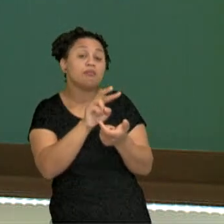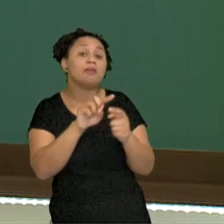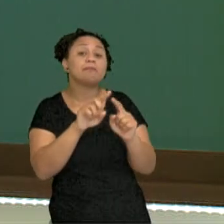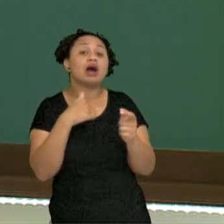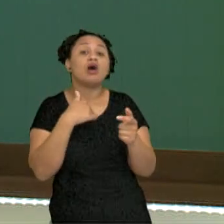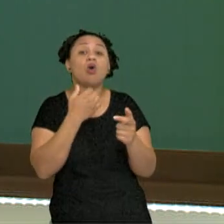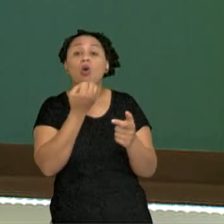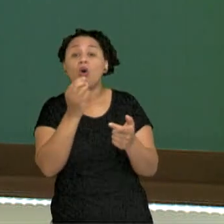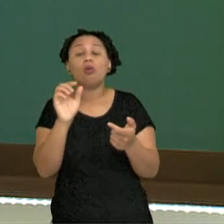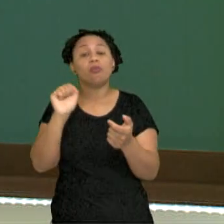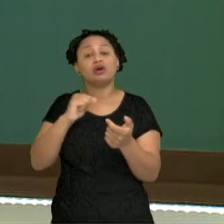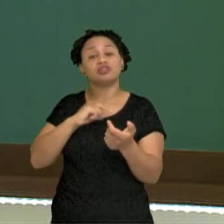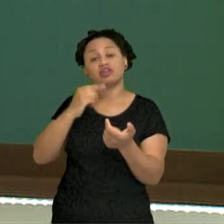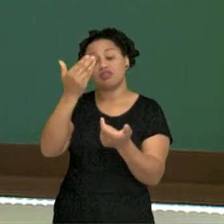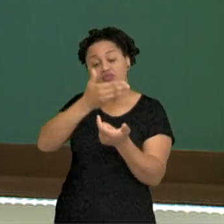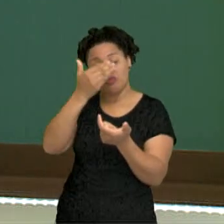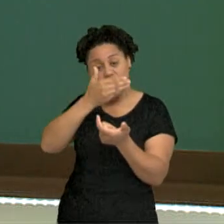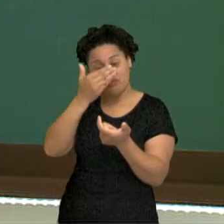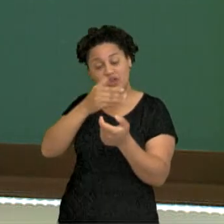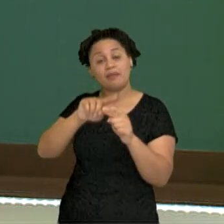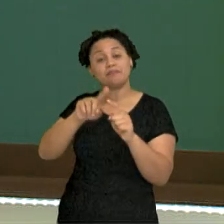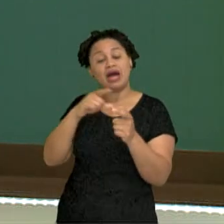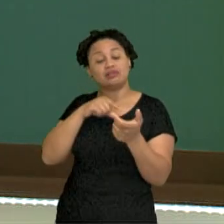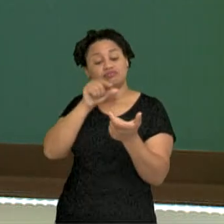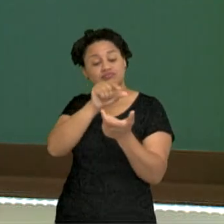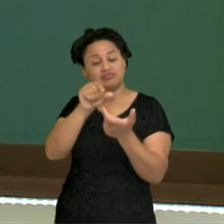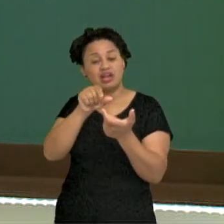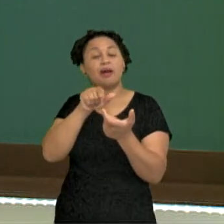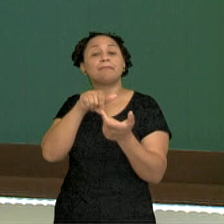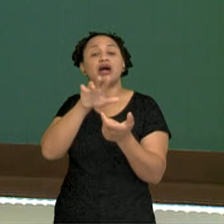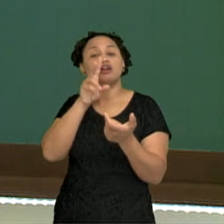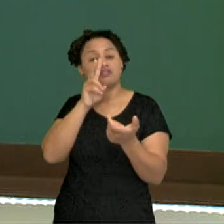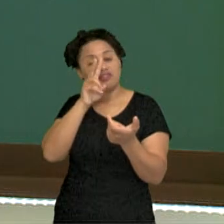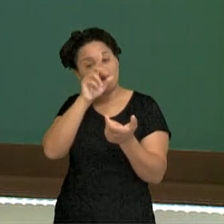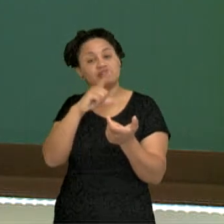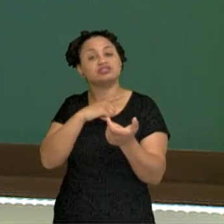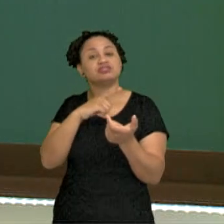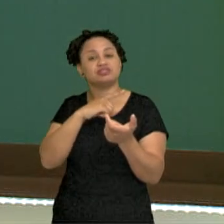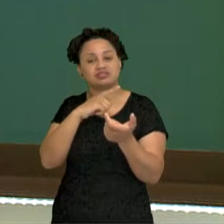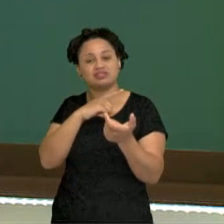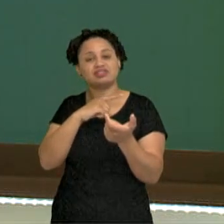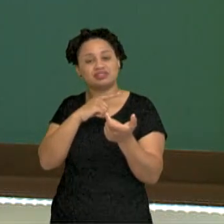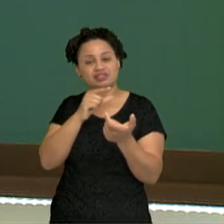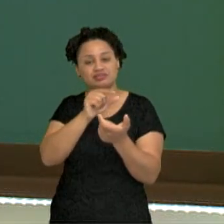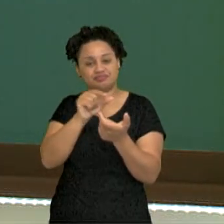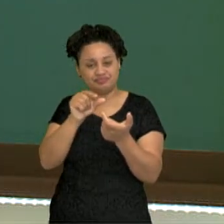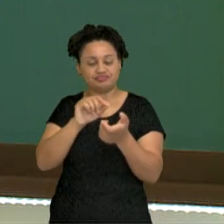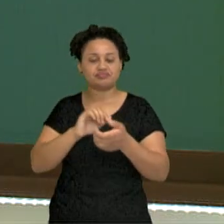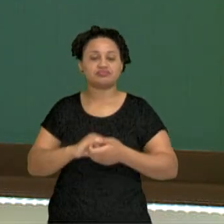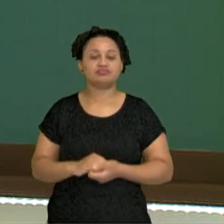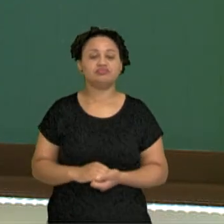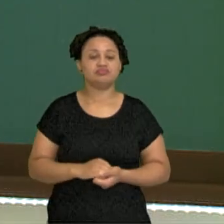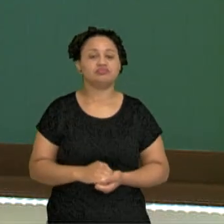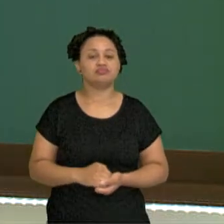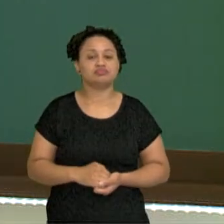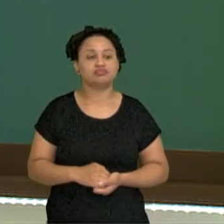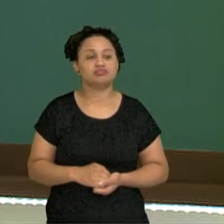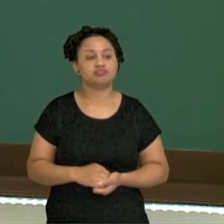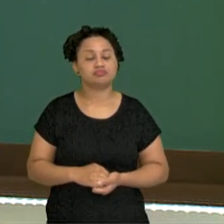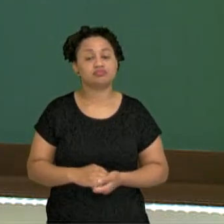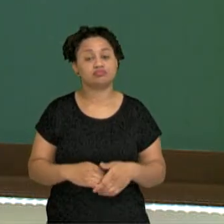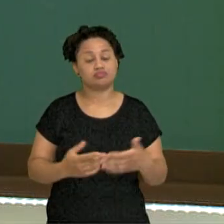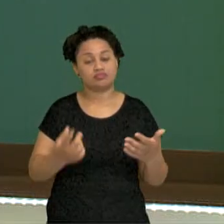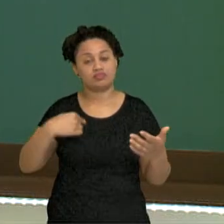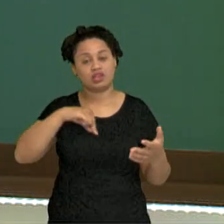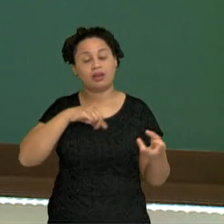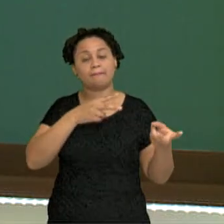acento gráfico, mas existe uma parte da palavra que é a parte mais forte, que é a sílaba tônica, certo? Nós